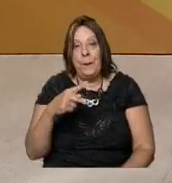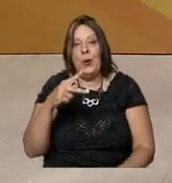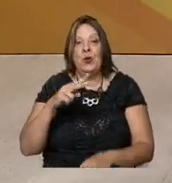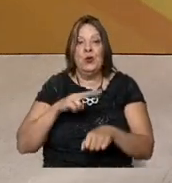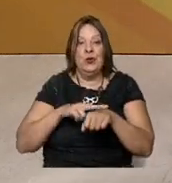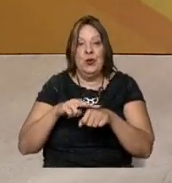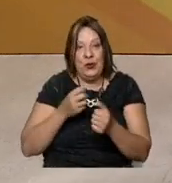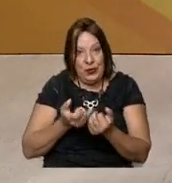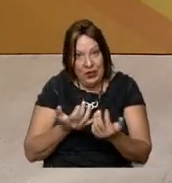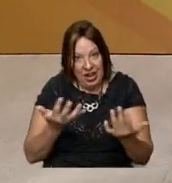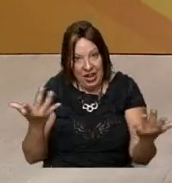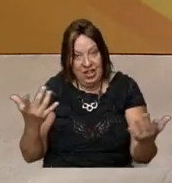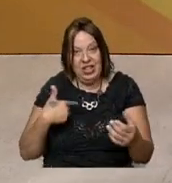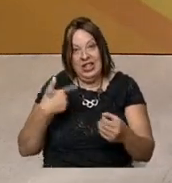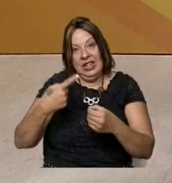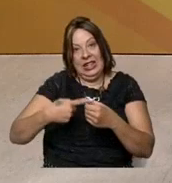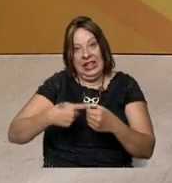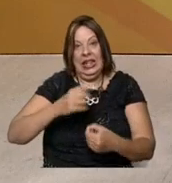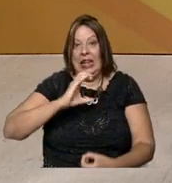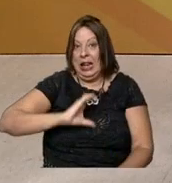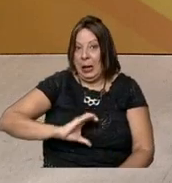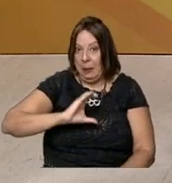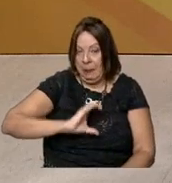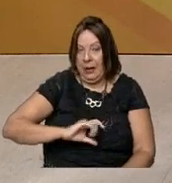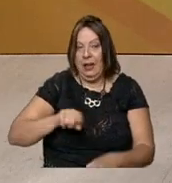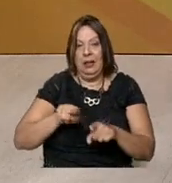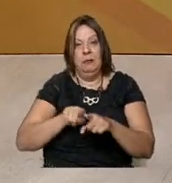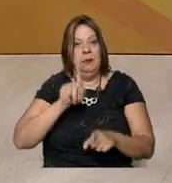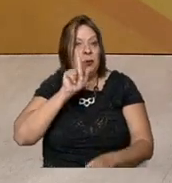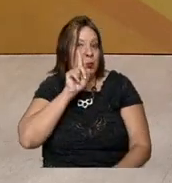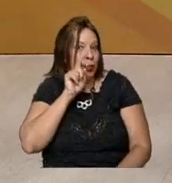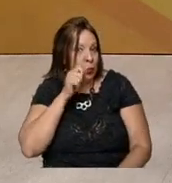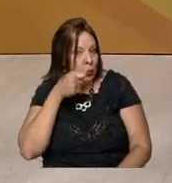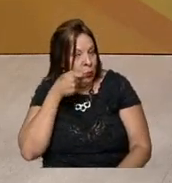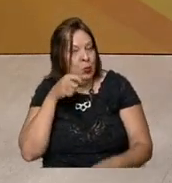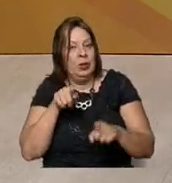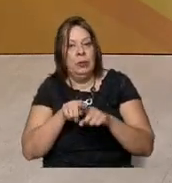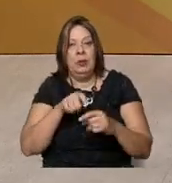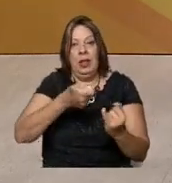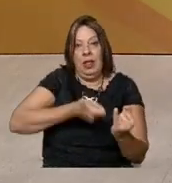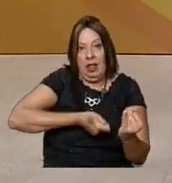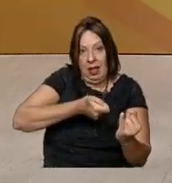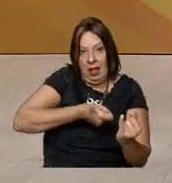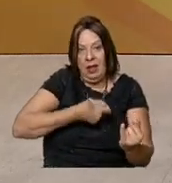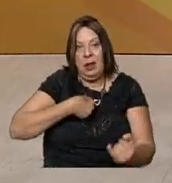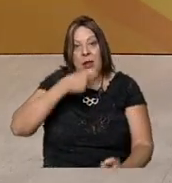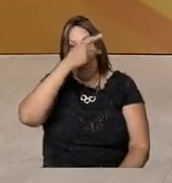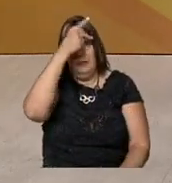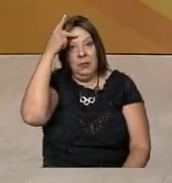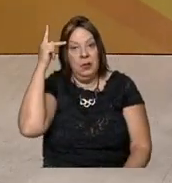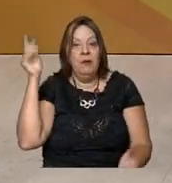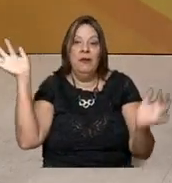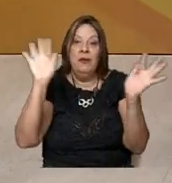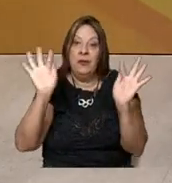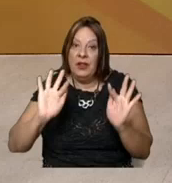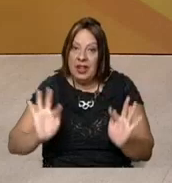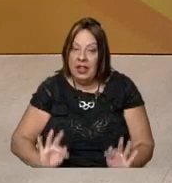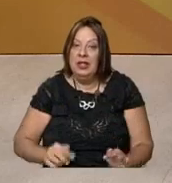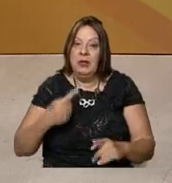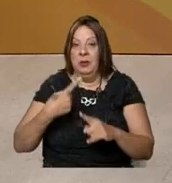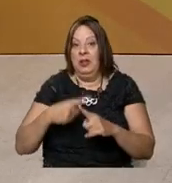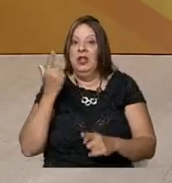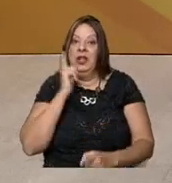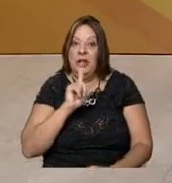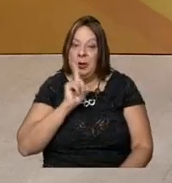Capela, Aracaju, Itaporanga, gente. Teve gente feliz sendo contemplada do Caju Cap nesses